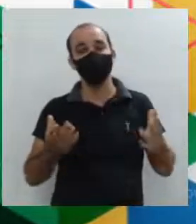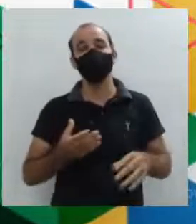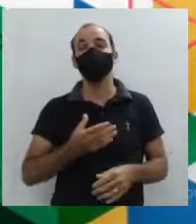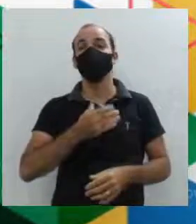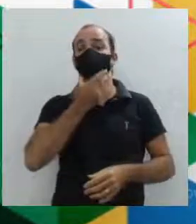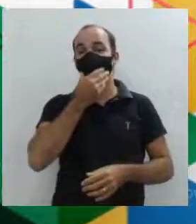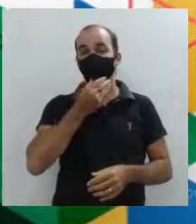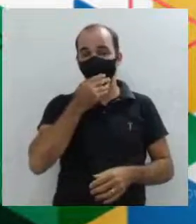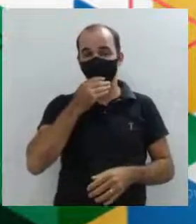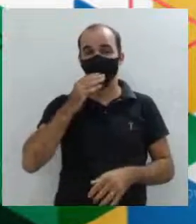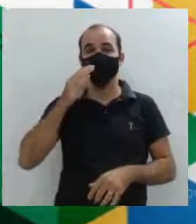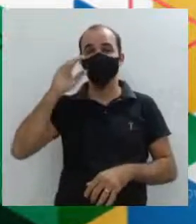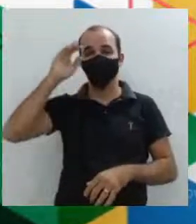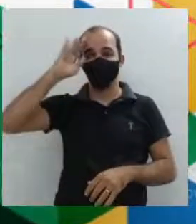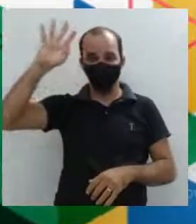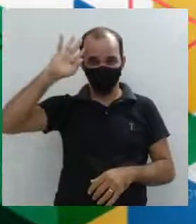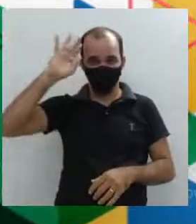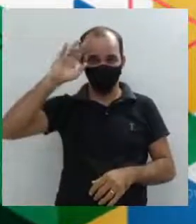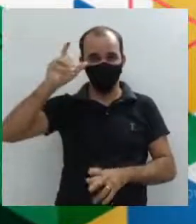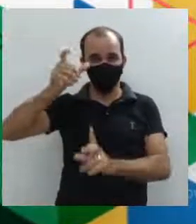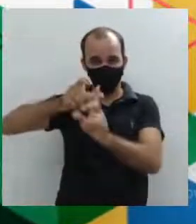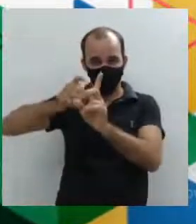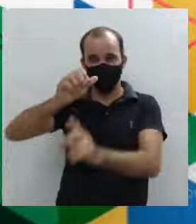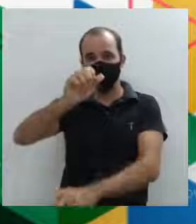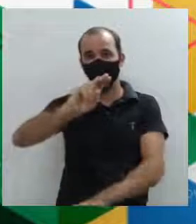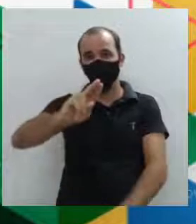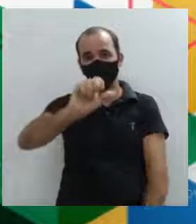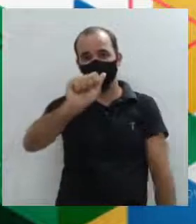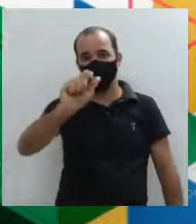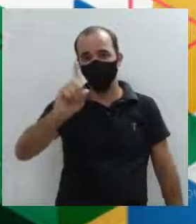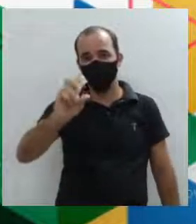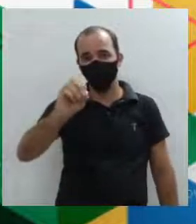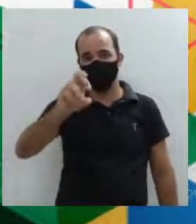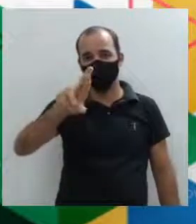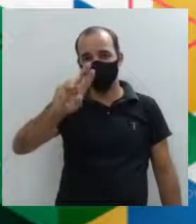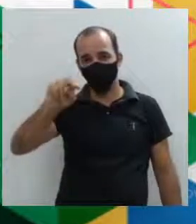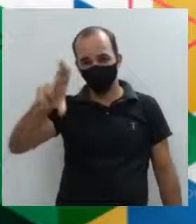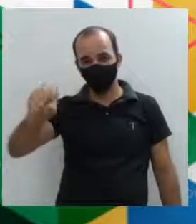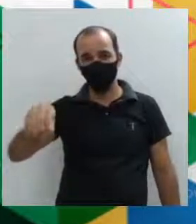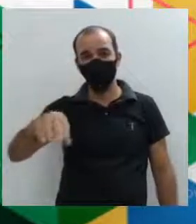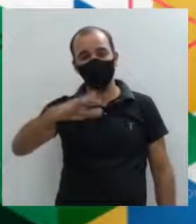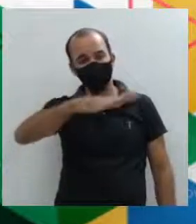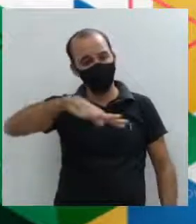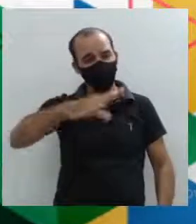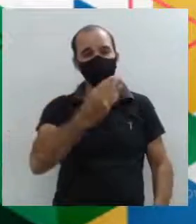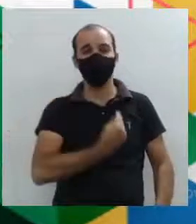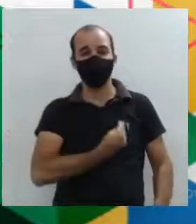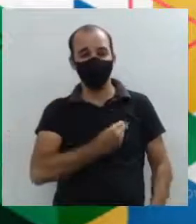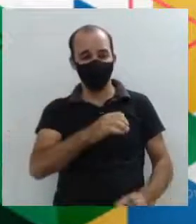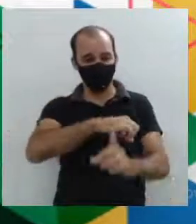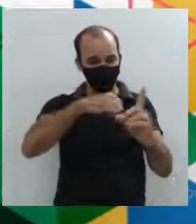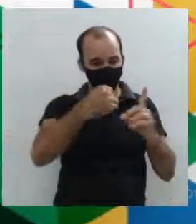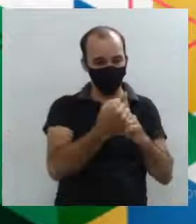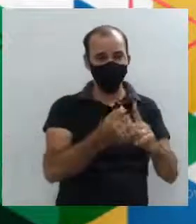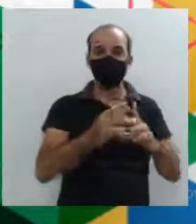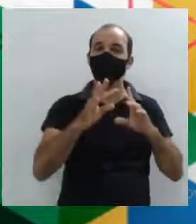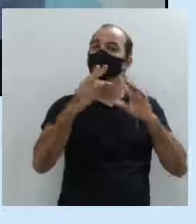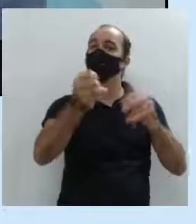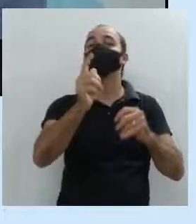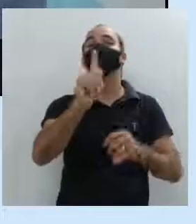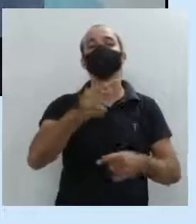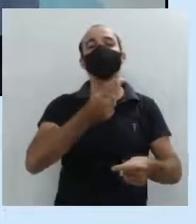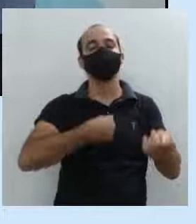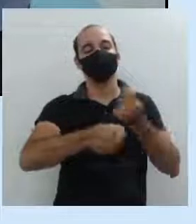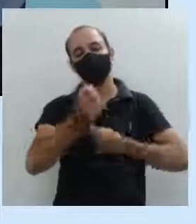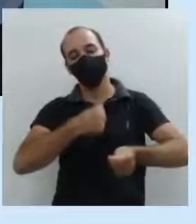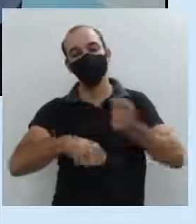na indústria cultural, tudo se torna negócio. Enquanto negócios, os seus fins comerciais são realizados por meio de